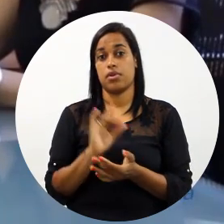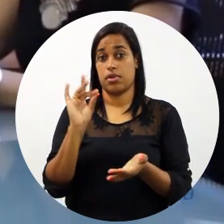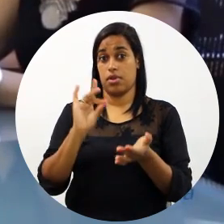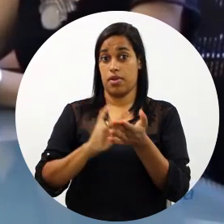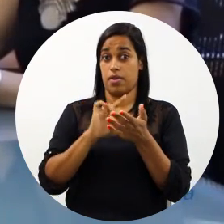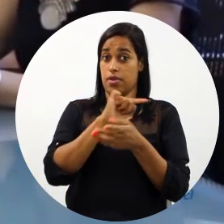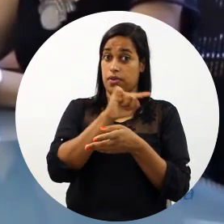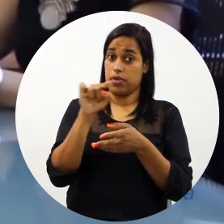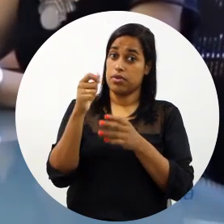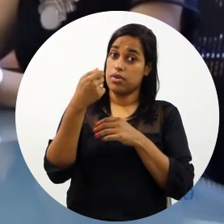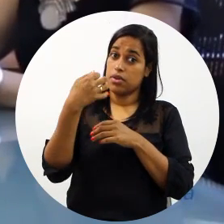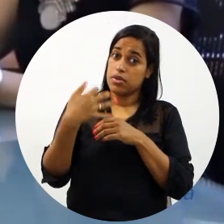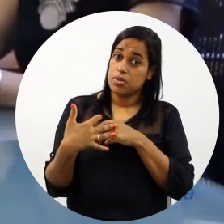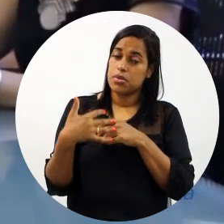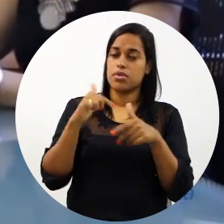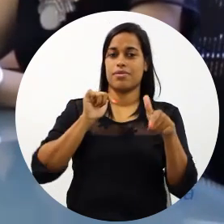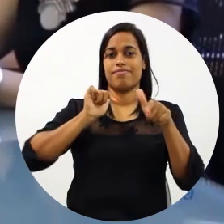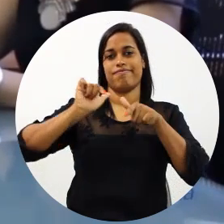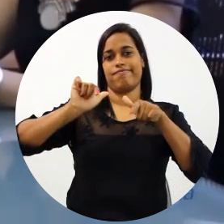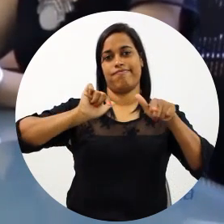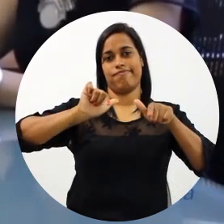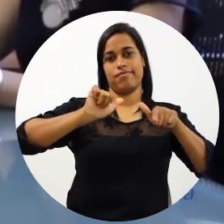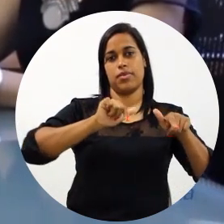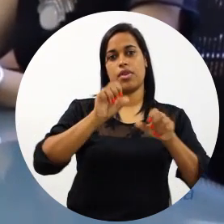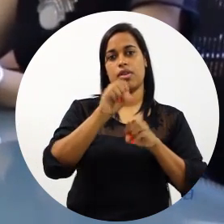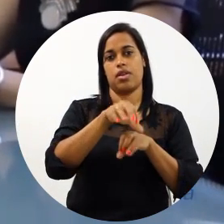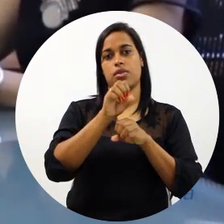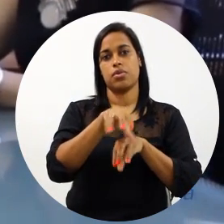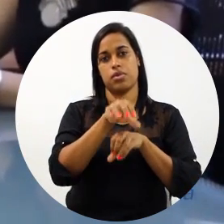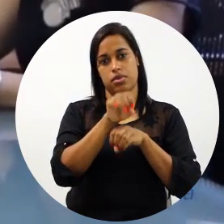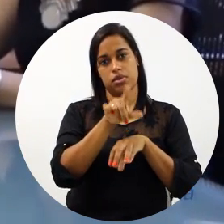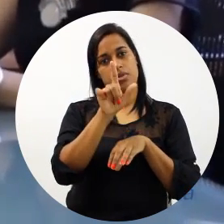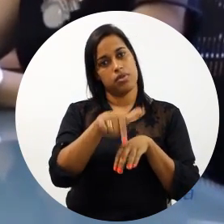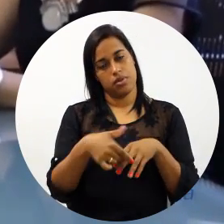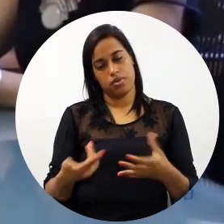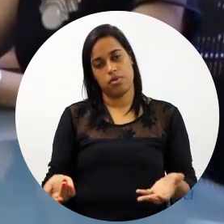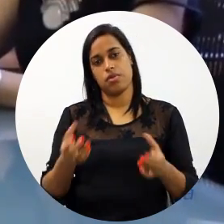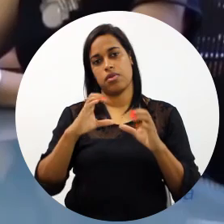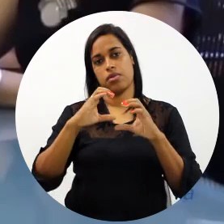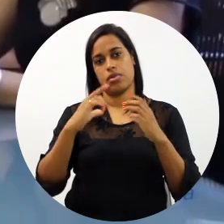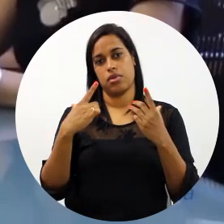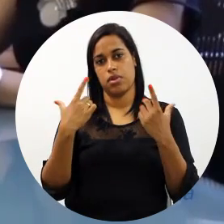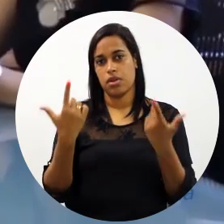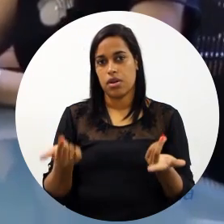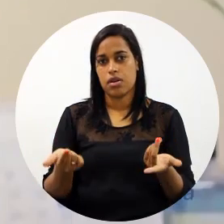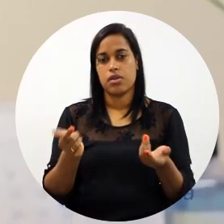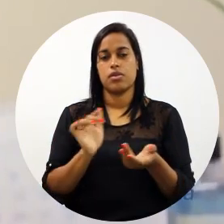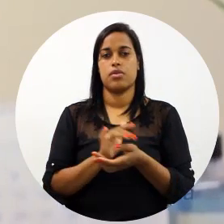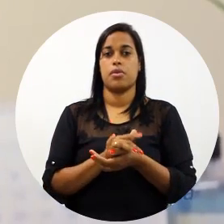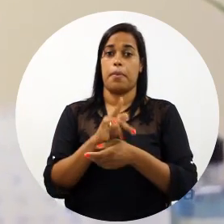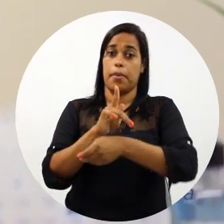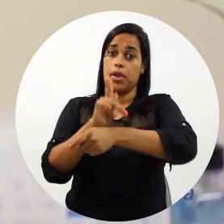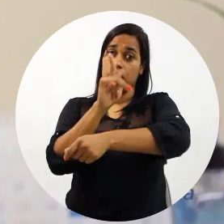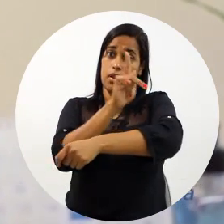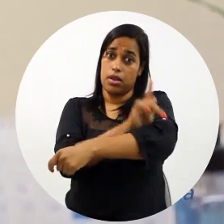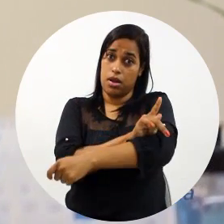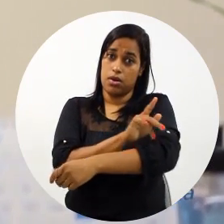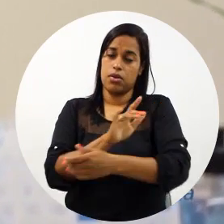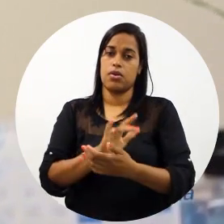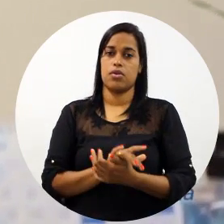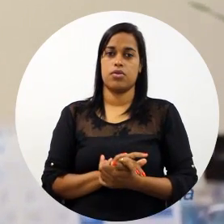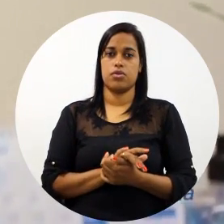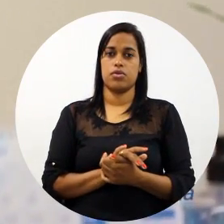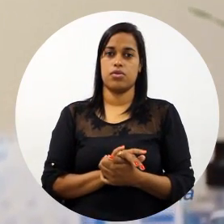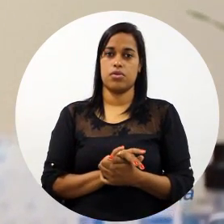me colocando, é um trabalho de educação. É um trabalho educativo. É um trabalho pedagógico.